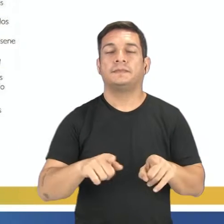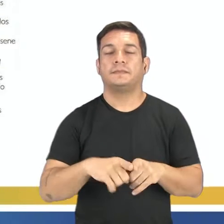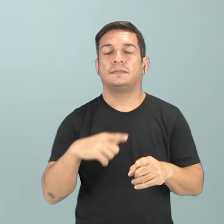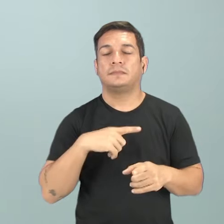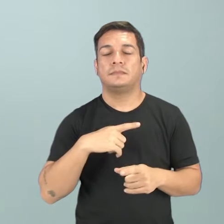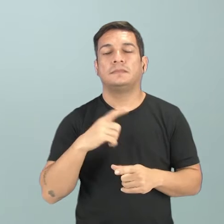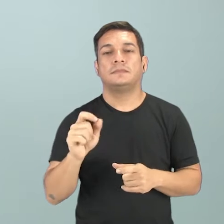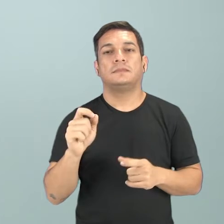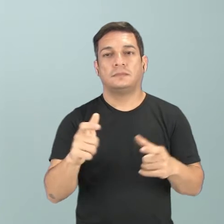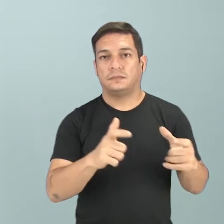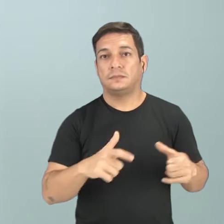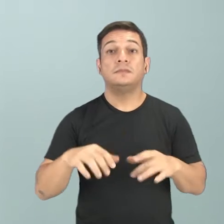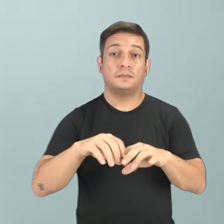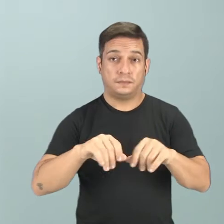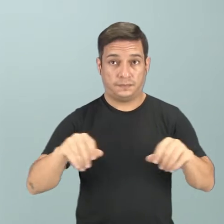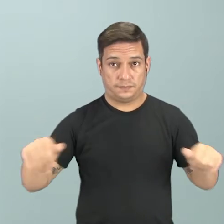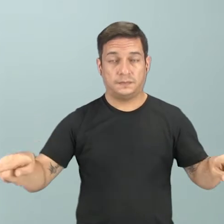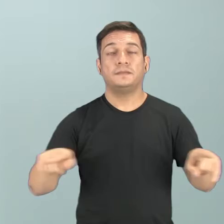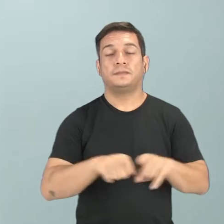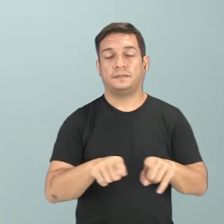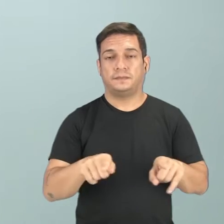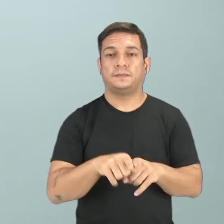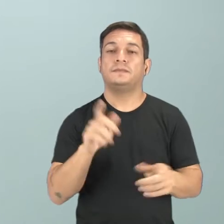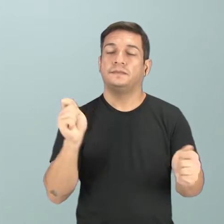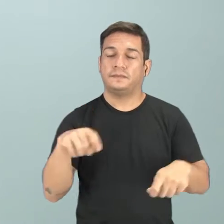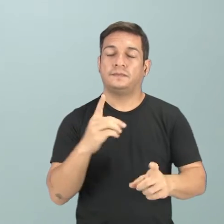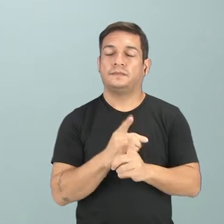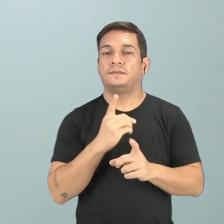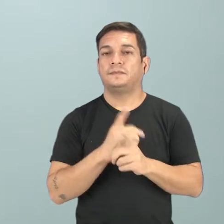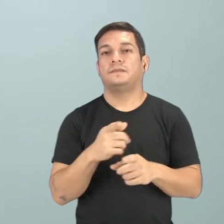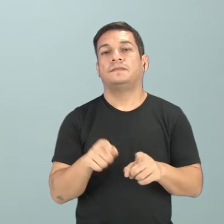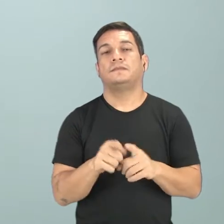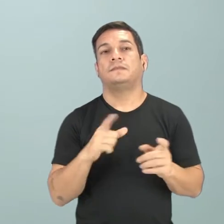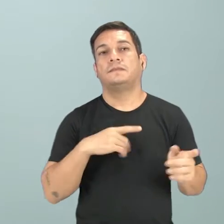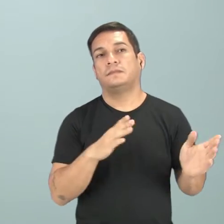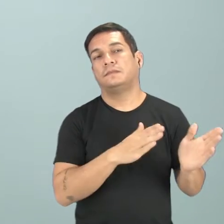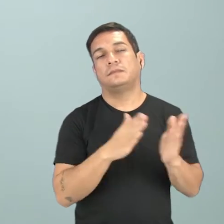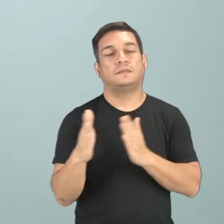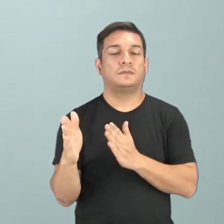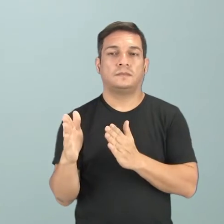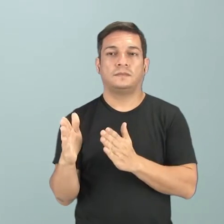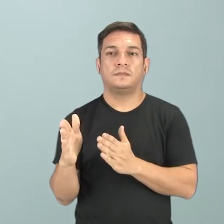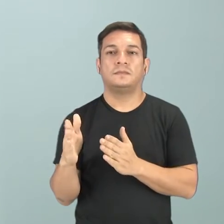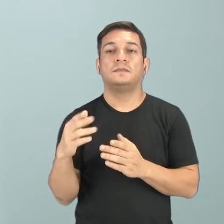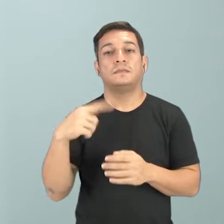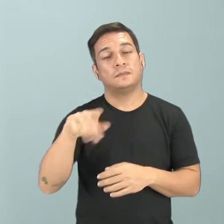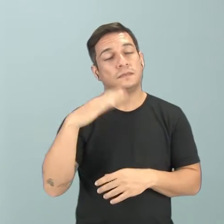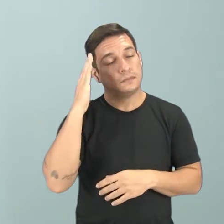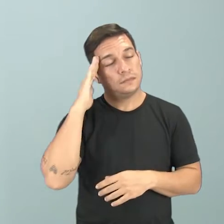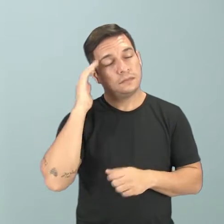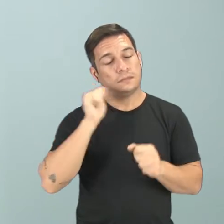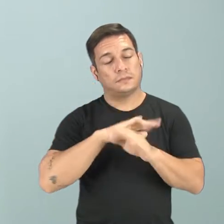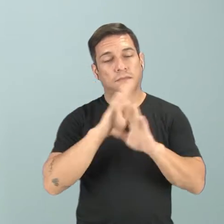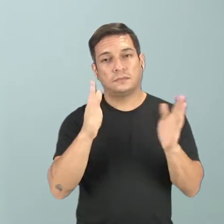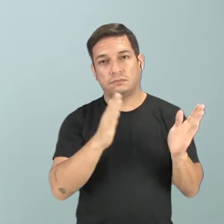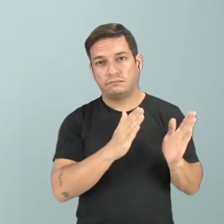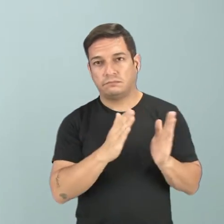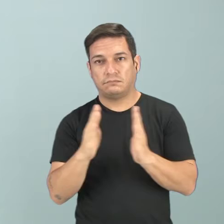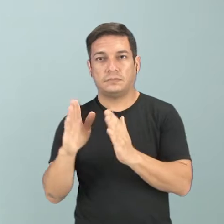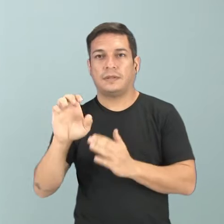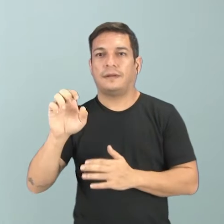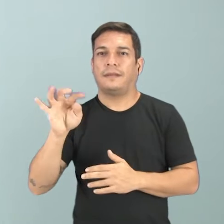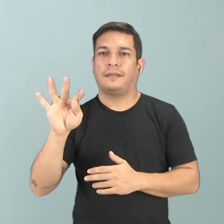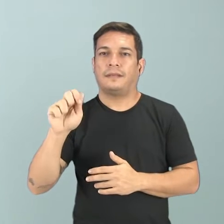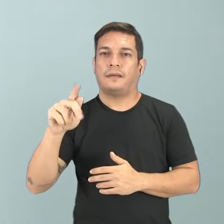áreas terrenas, né, terrestres, e ela passa por etapas. Entenda comigo as etapas.